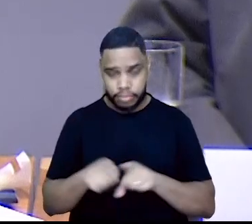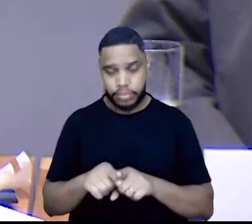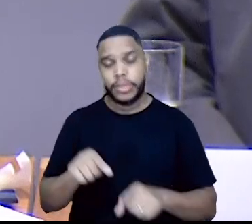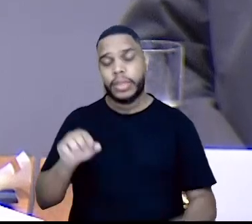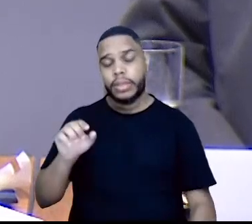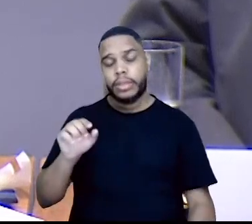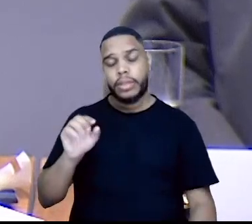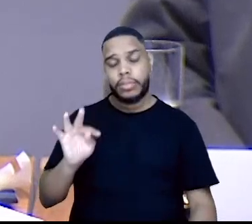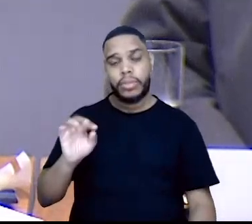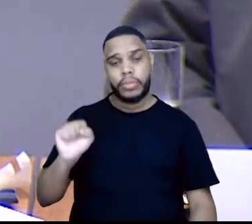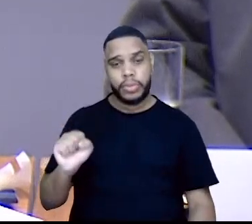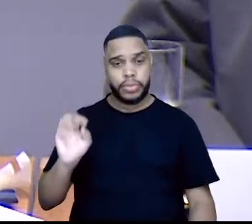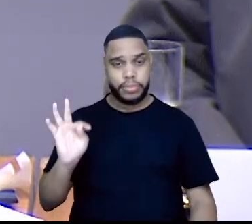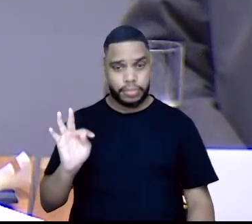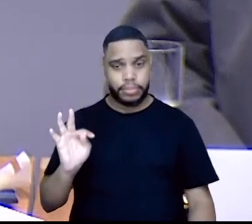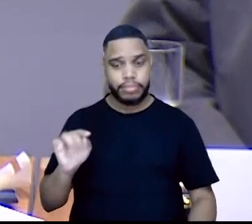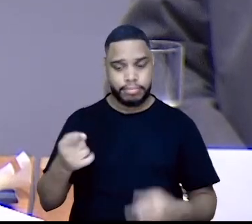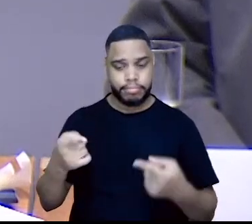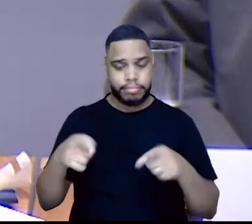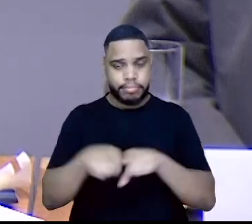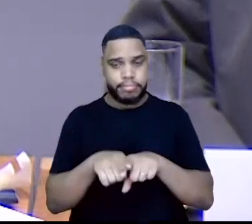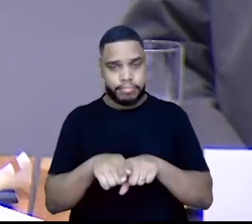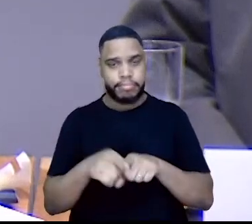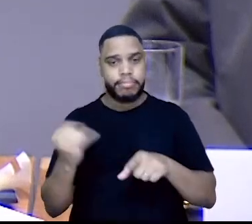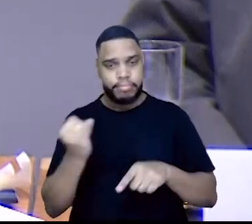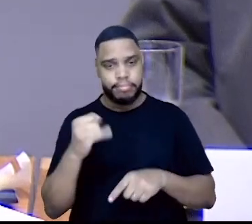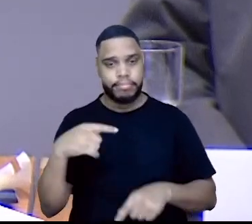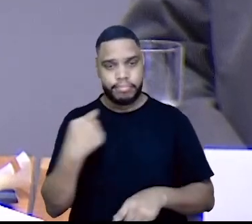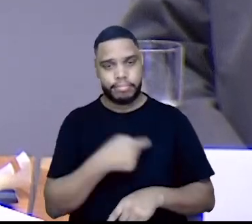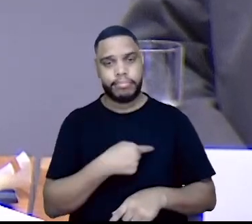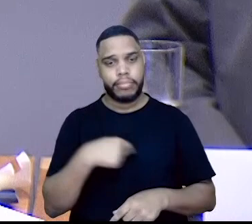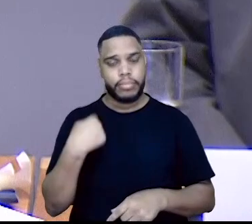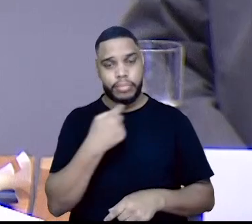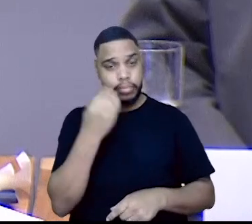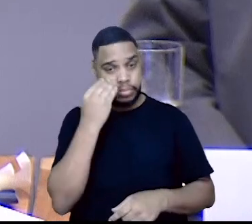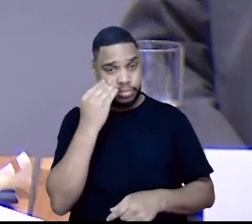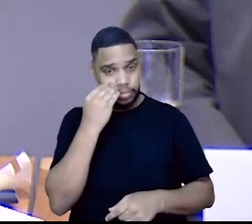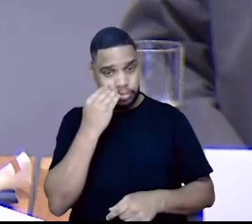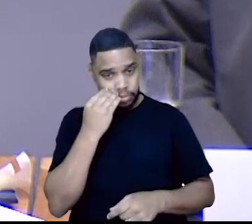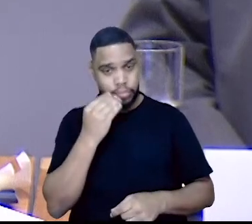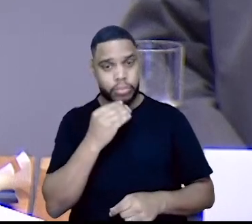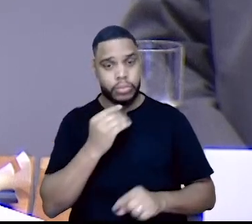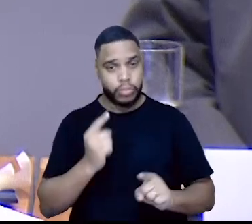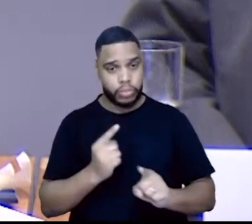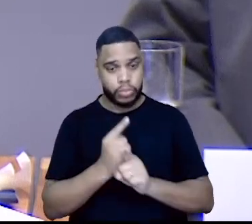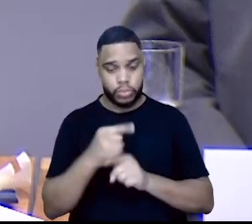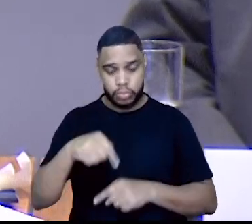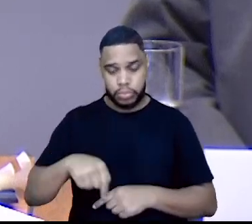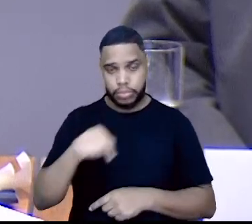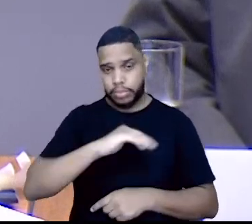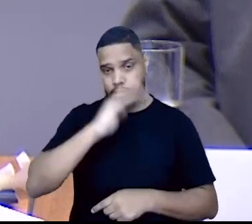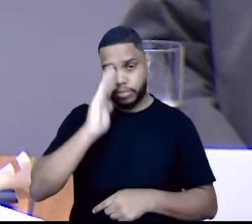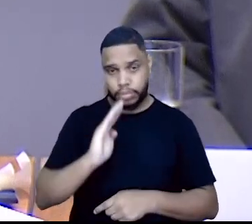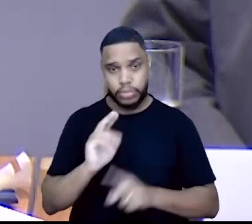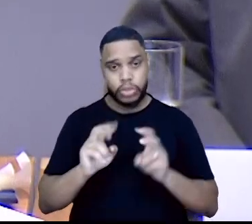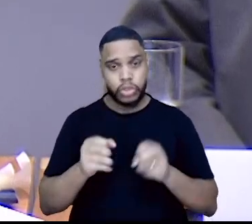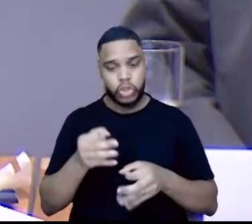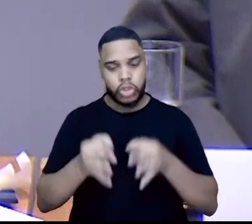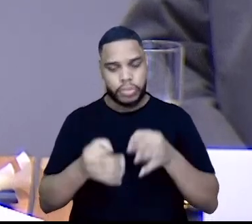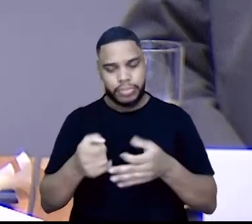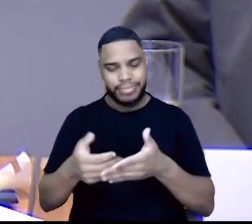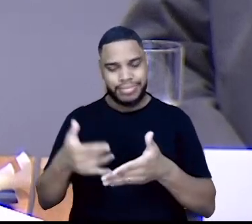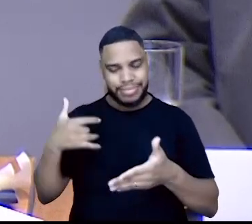Trabalho, numa parceria para nós procurarmos, com esse Encontro Nacional sobre Precedentes